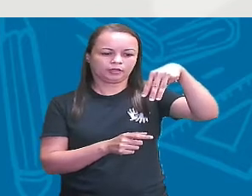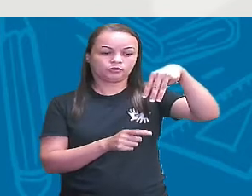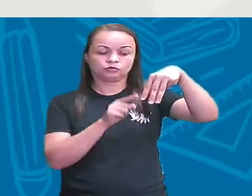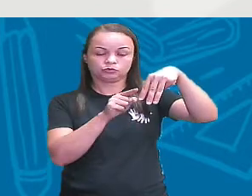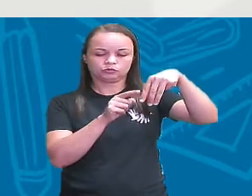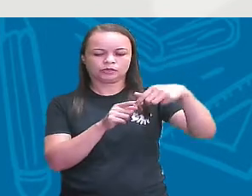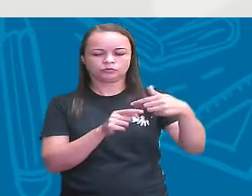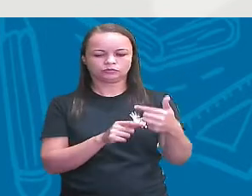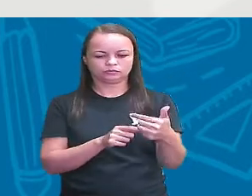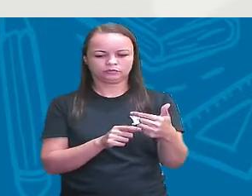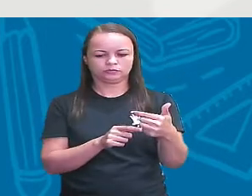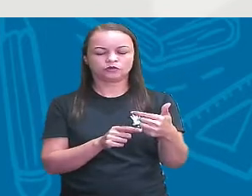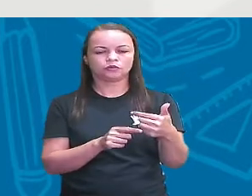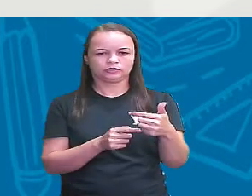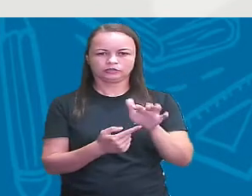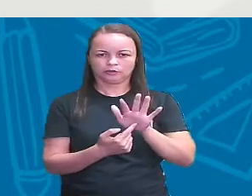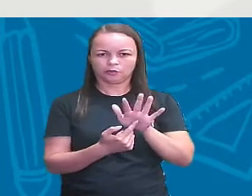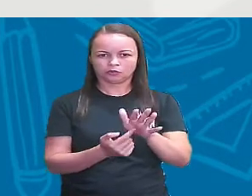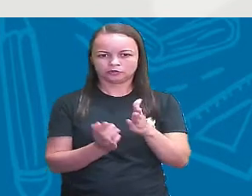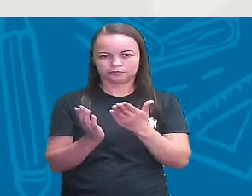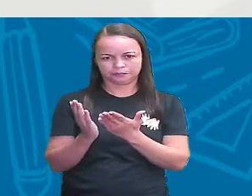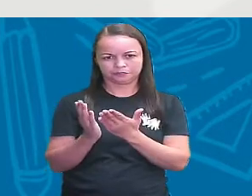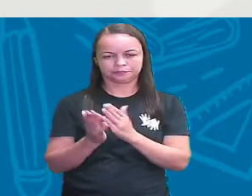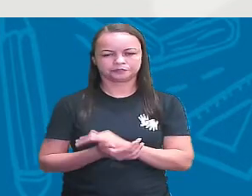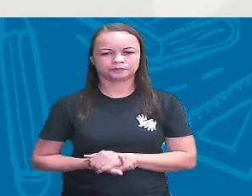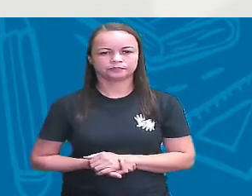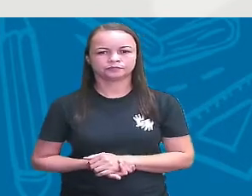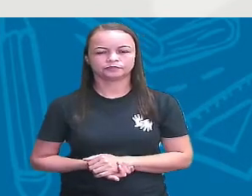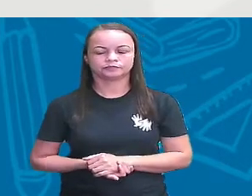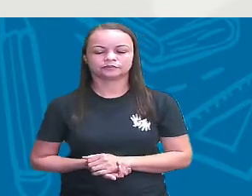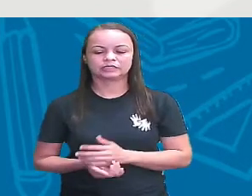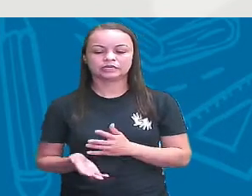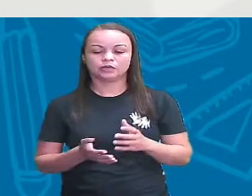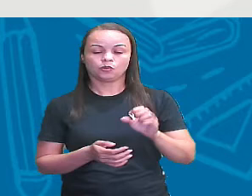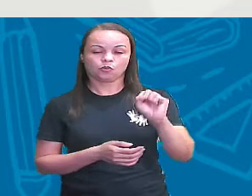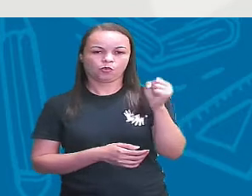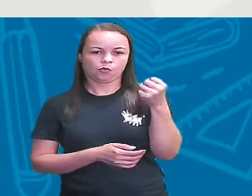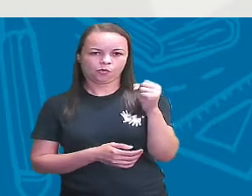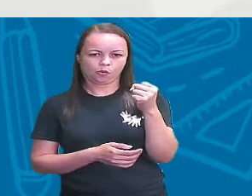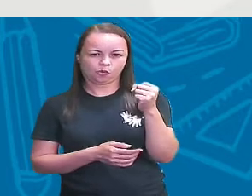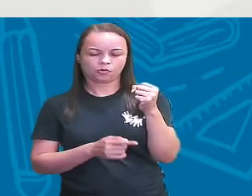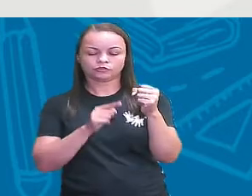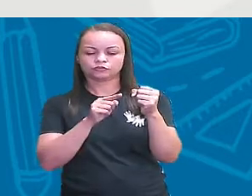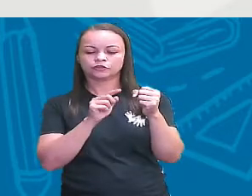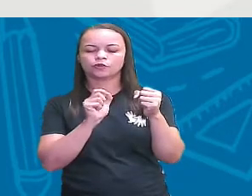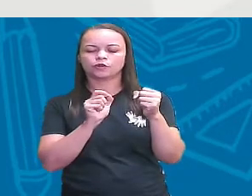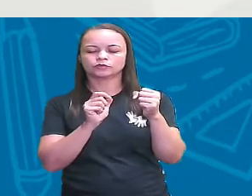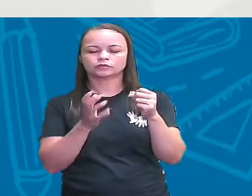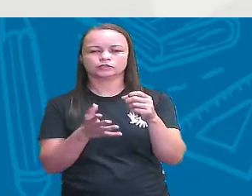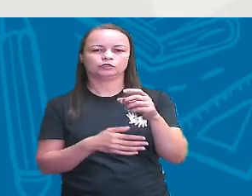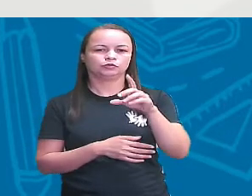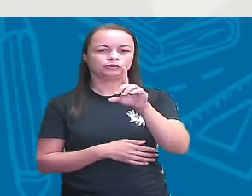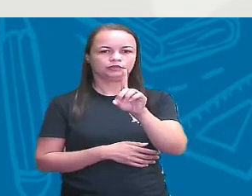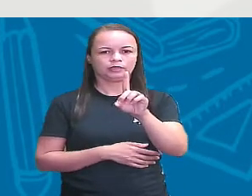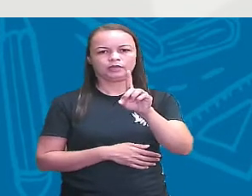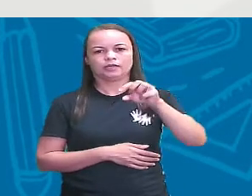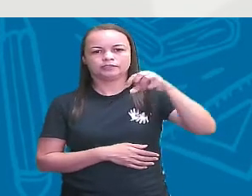o 2 está logo abaixo do metro. E o 8 ficou abaixo